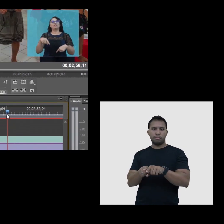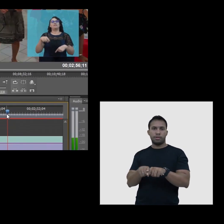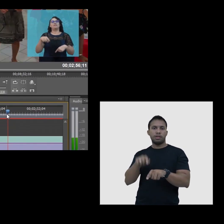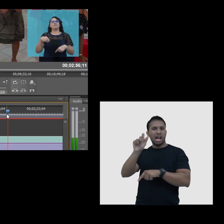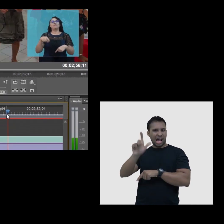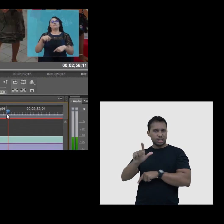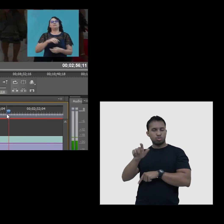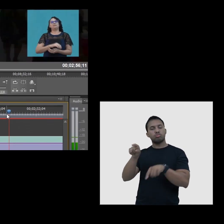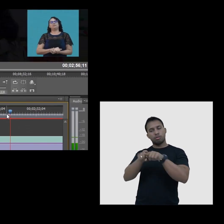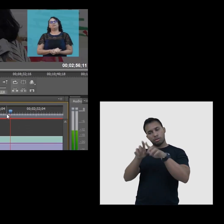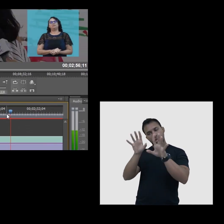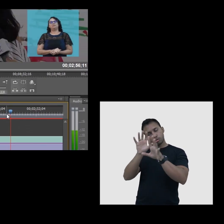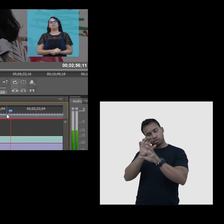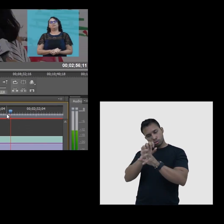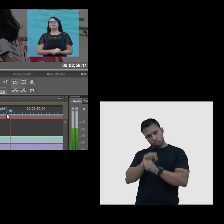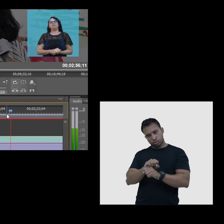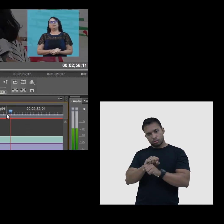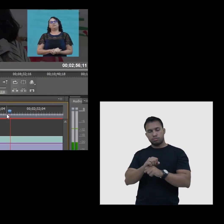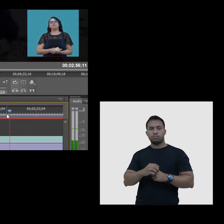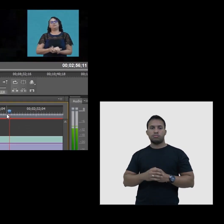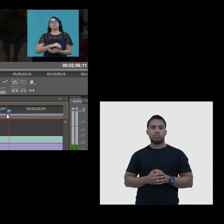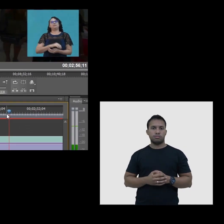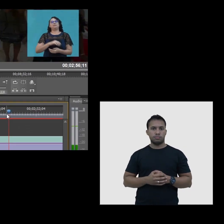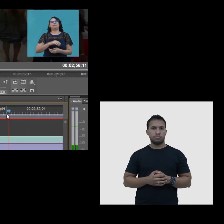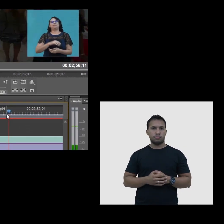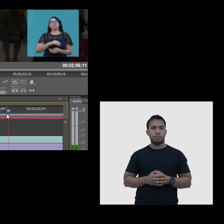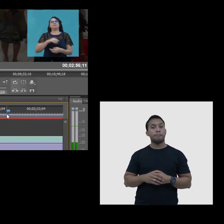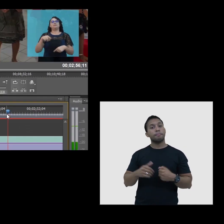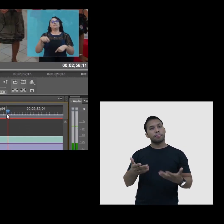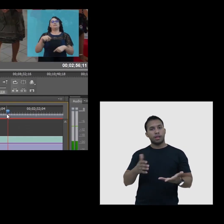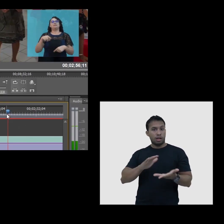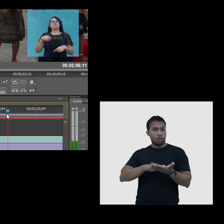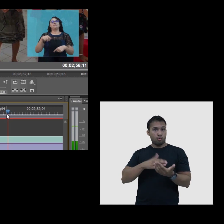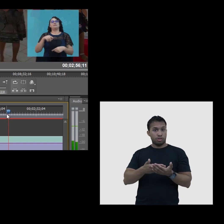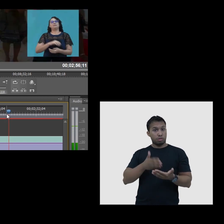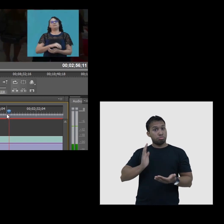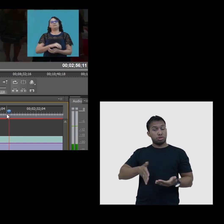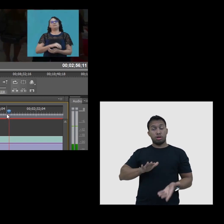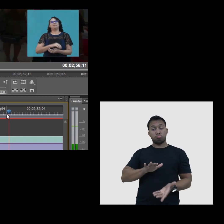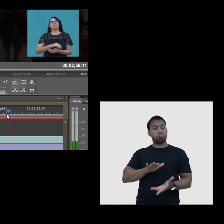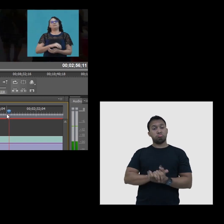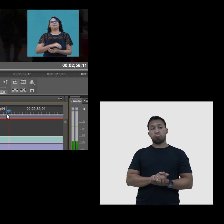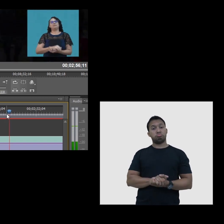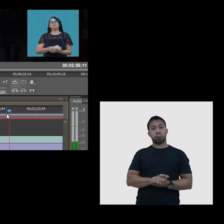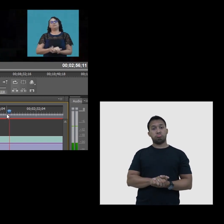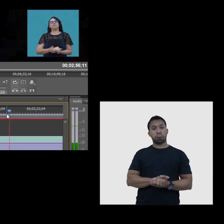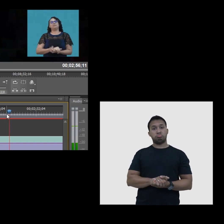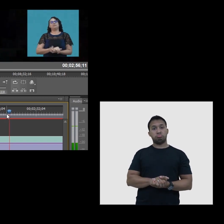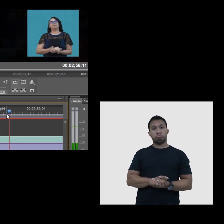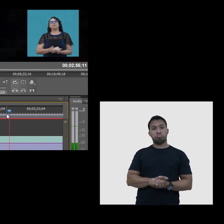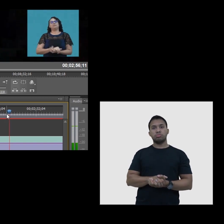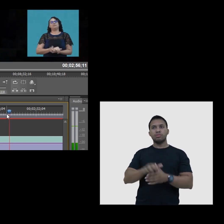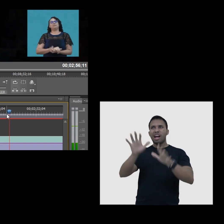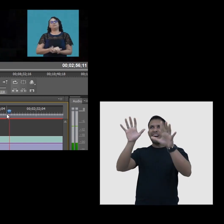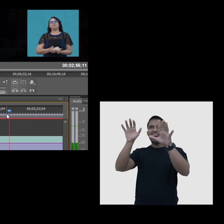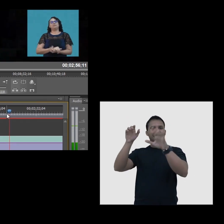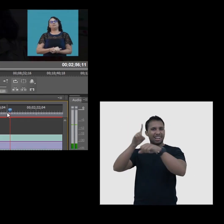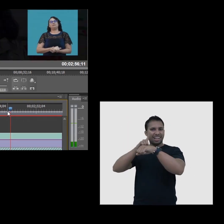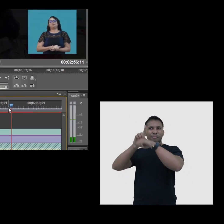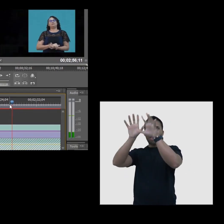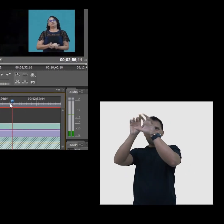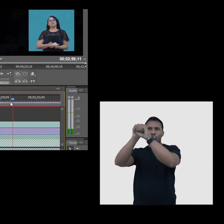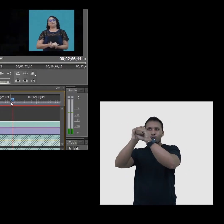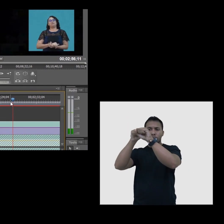Black para a camada de fundo e a nossa camada do intérprete também ficar preta, né? Bom, aqui o intérprete está com as mãos fechadas